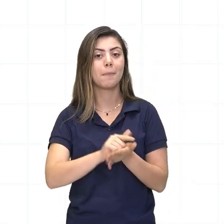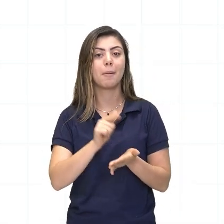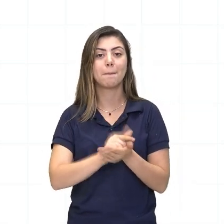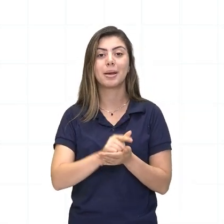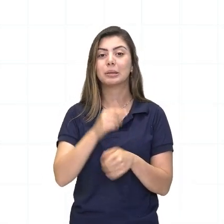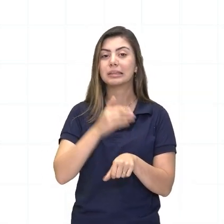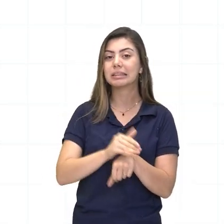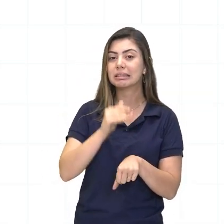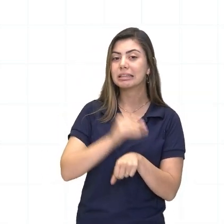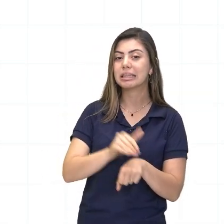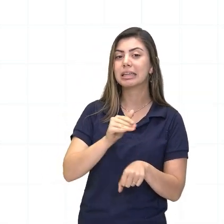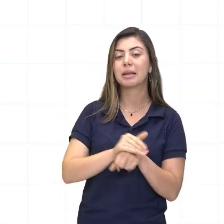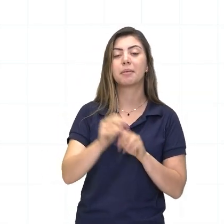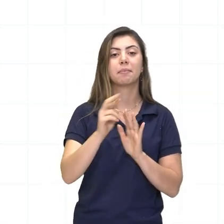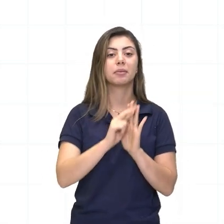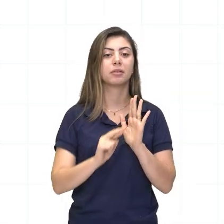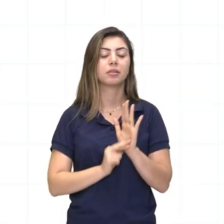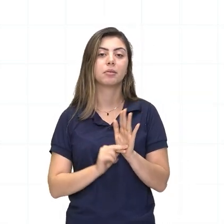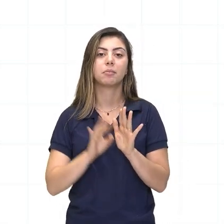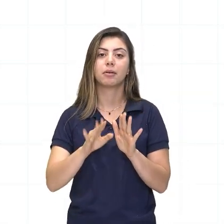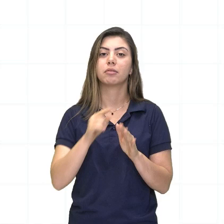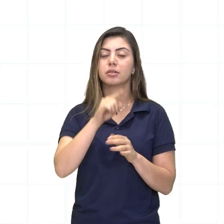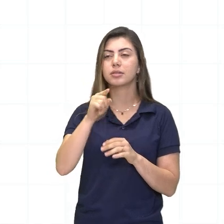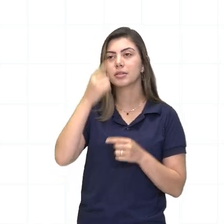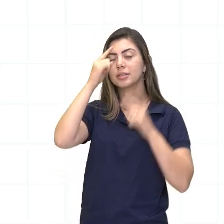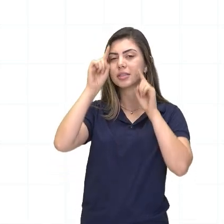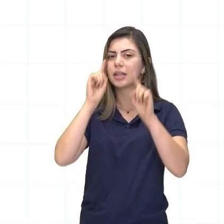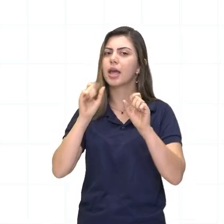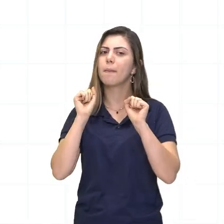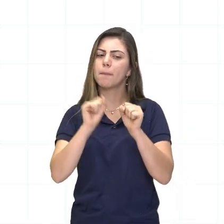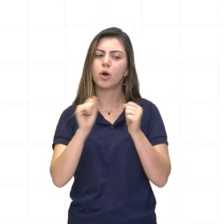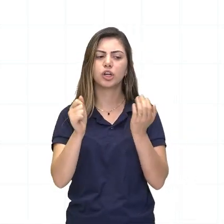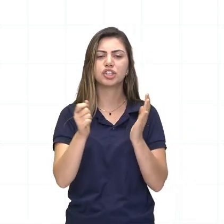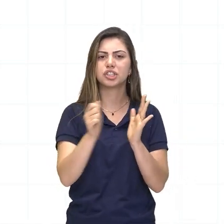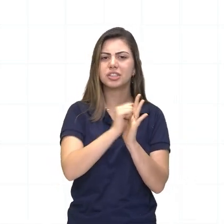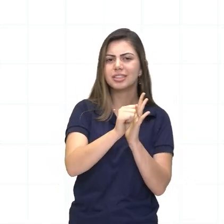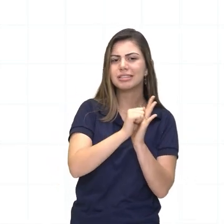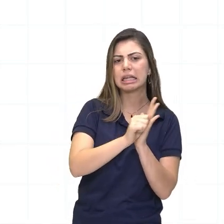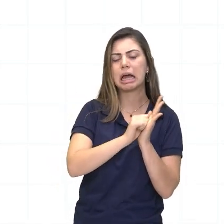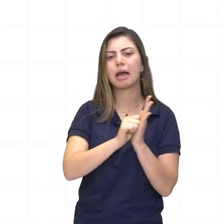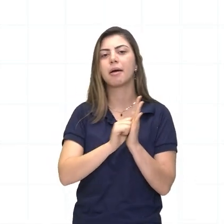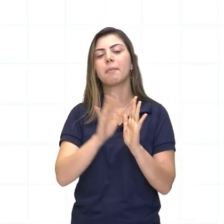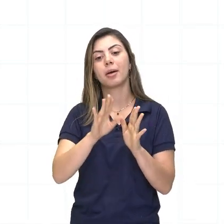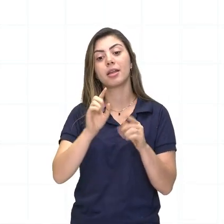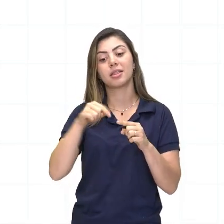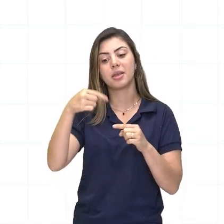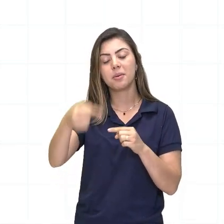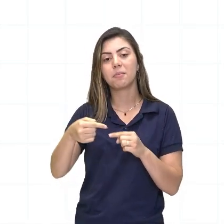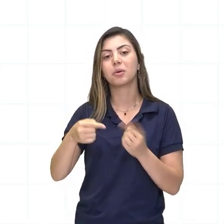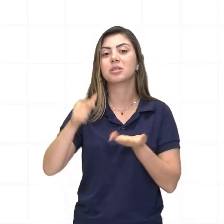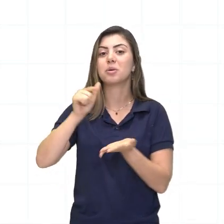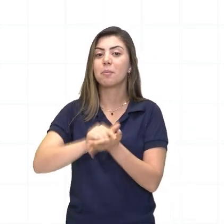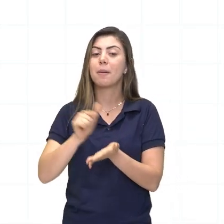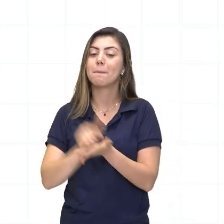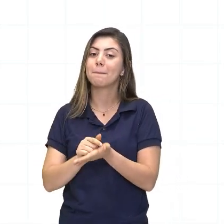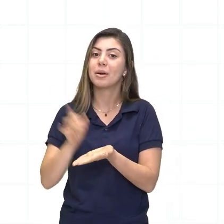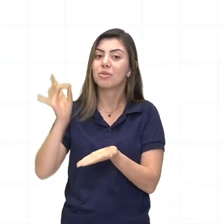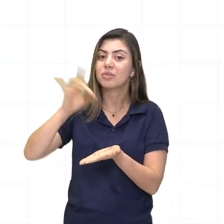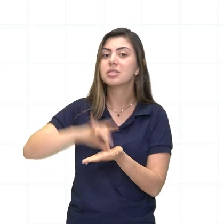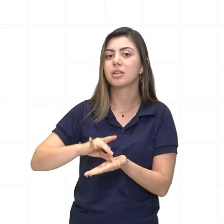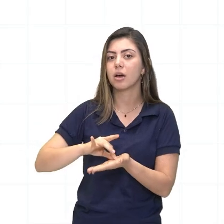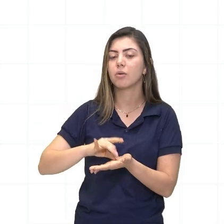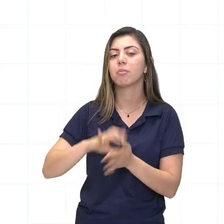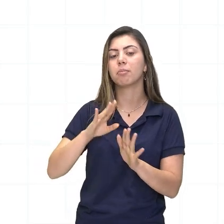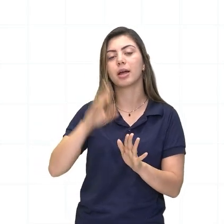rascunho. E aí você vai colocar suas ideias, você vai riscar e tudo mais, e depois você vai passar para a folha definitiva. Vale lembrar também que